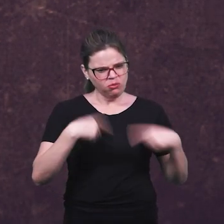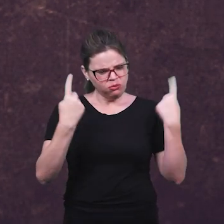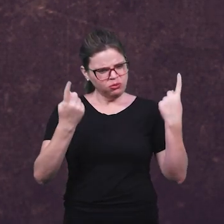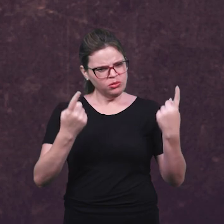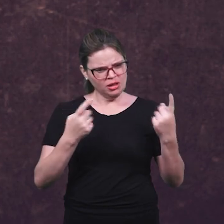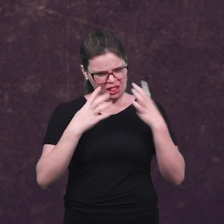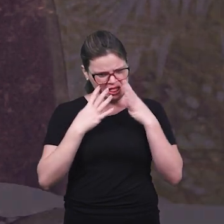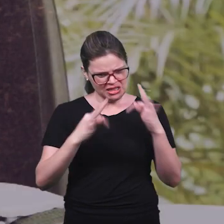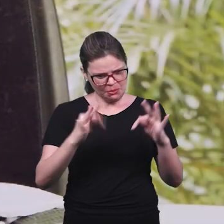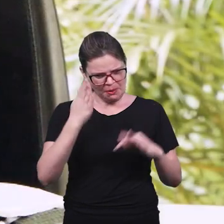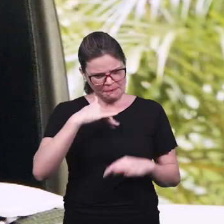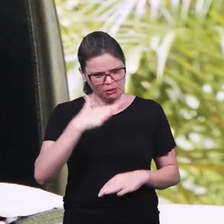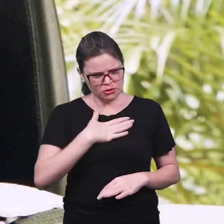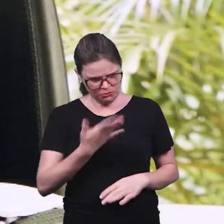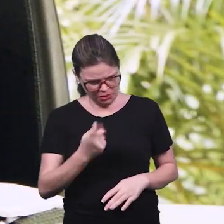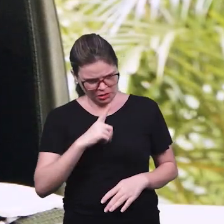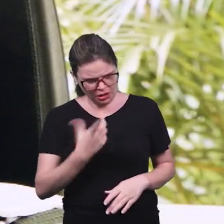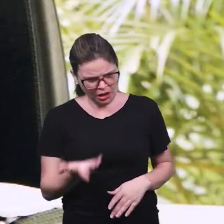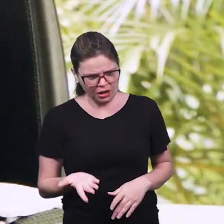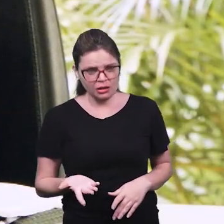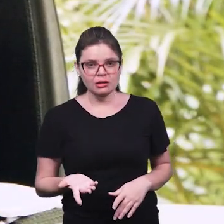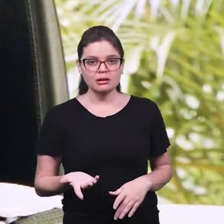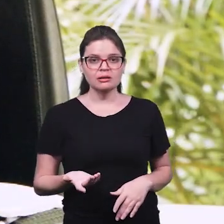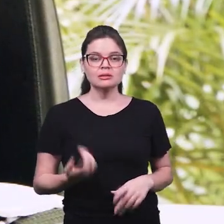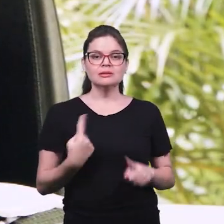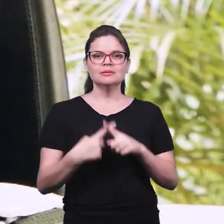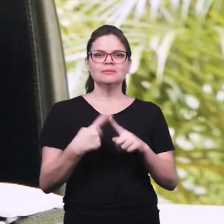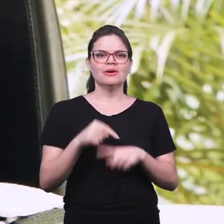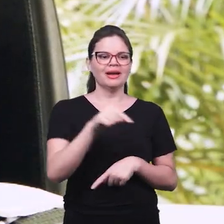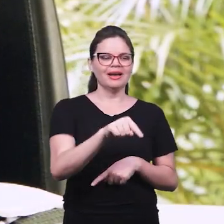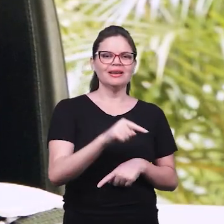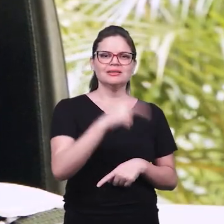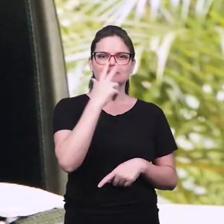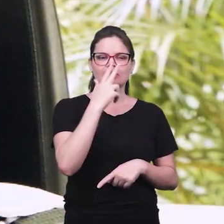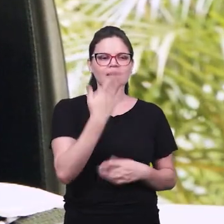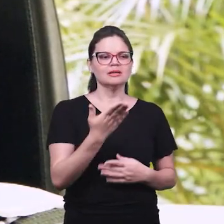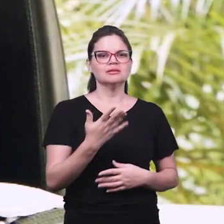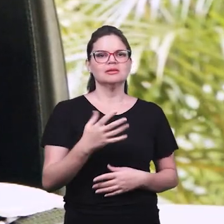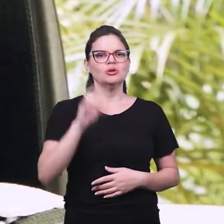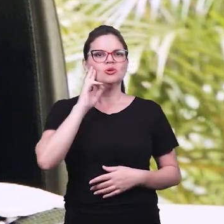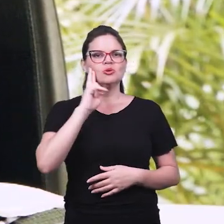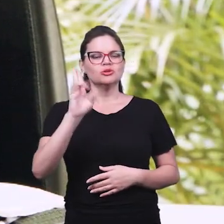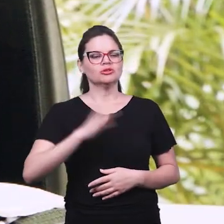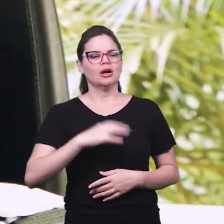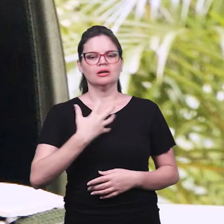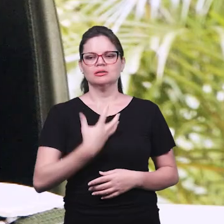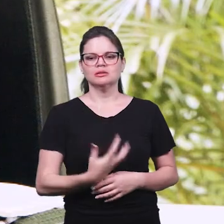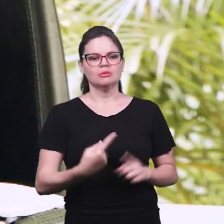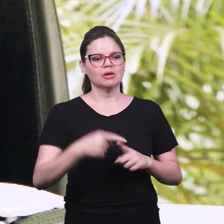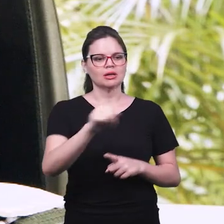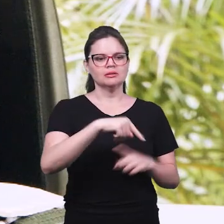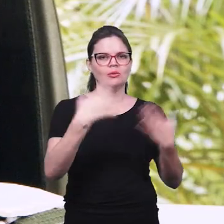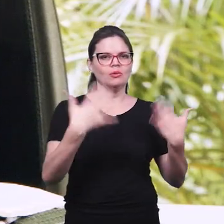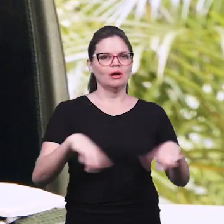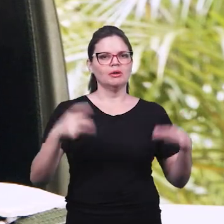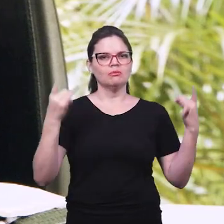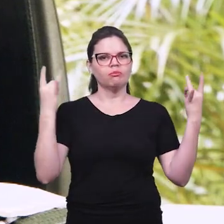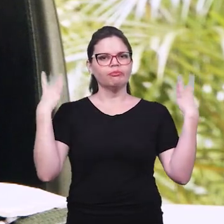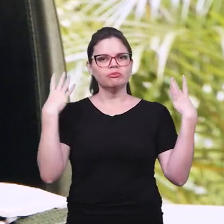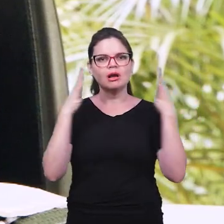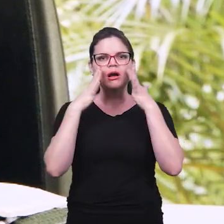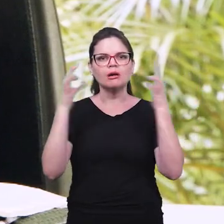o povo testifica contra mim. Ou seja, eu estou falando que o povo parece estar enfadado do Senhor, não querendo ouvir a voz do Senhor, né? Aí